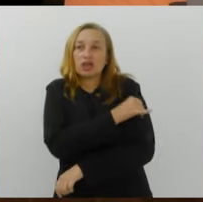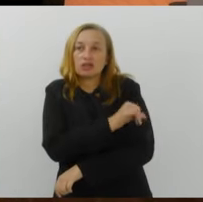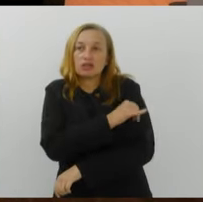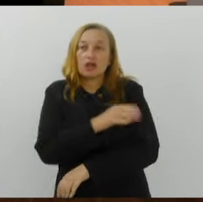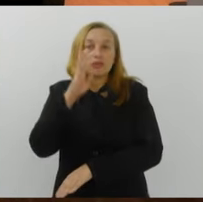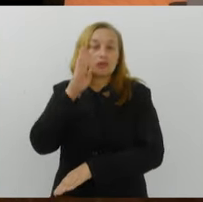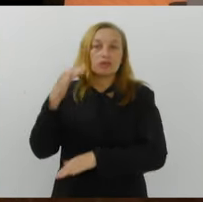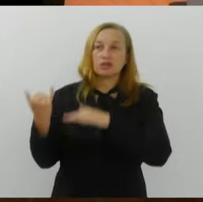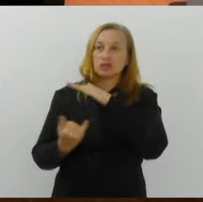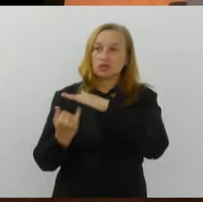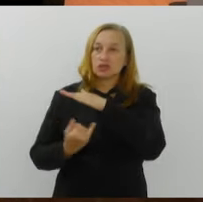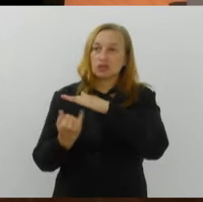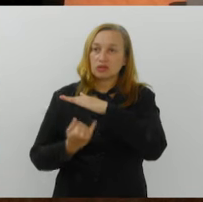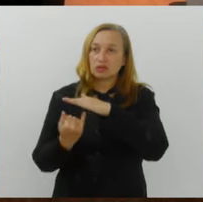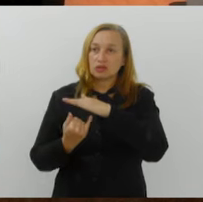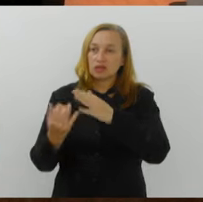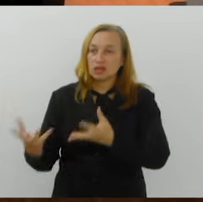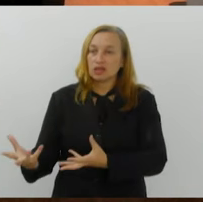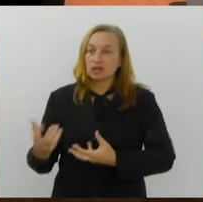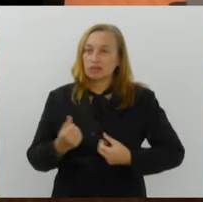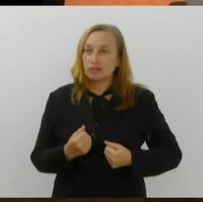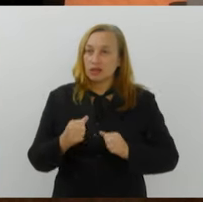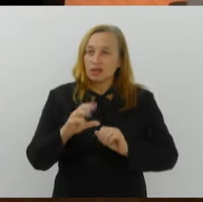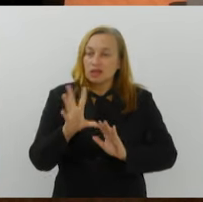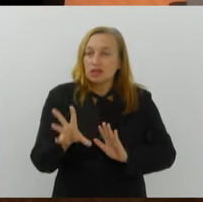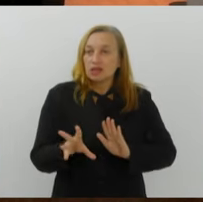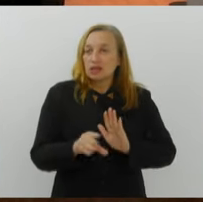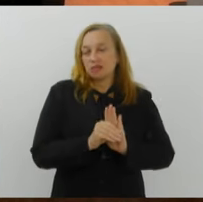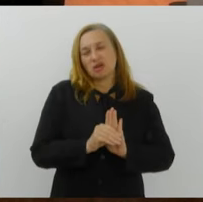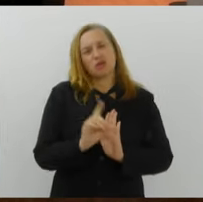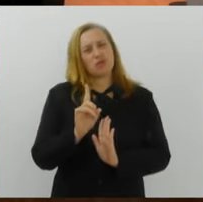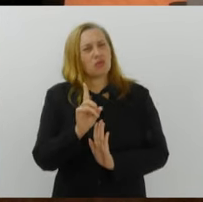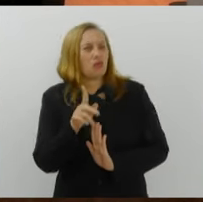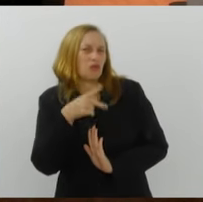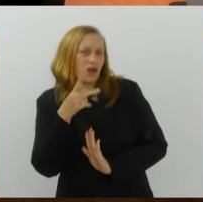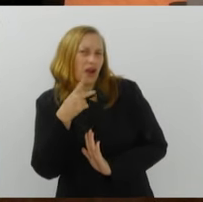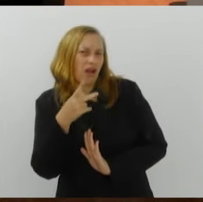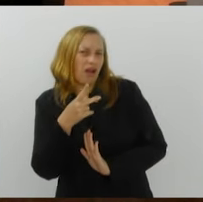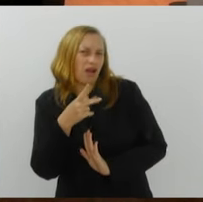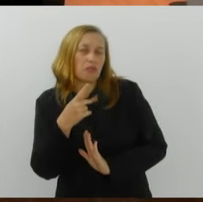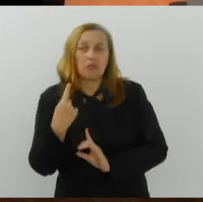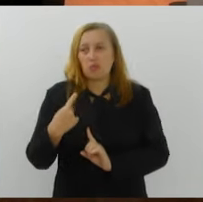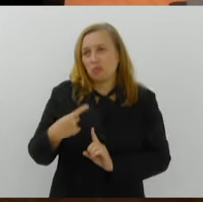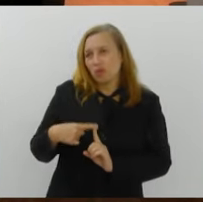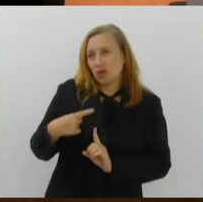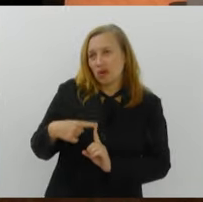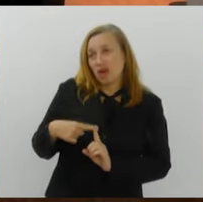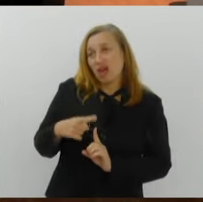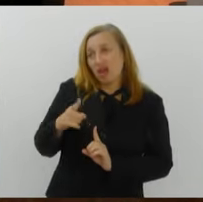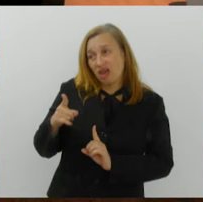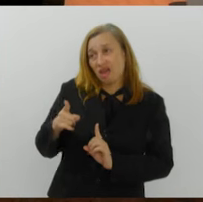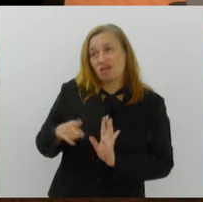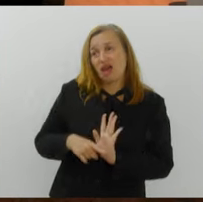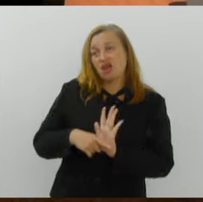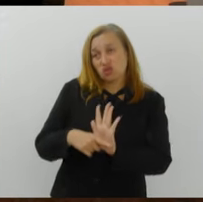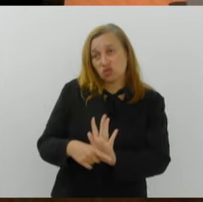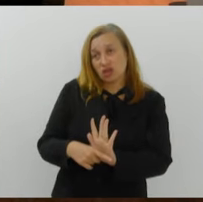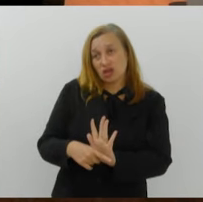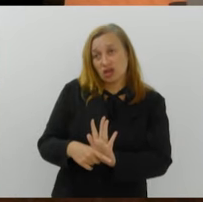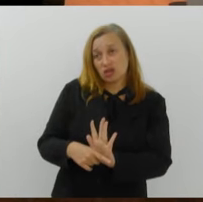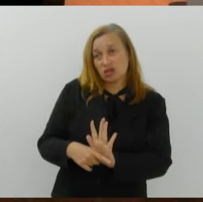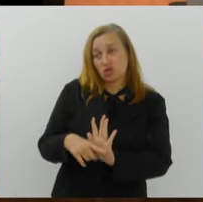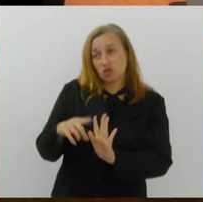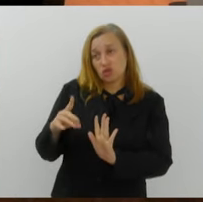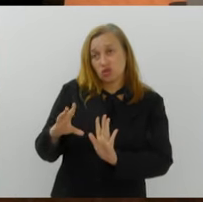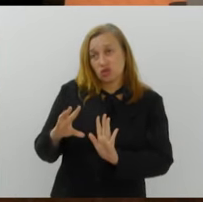instituições que receberam essas emendas. Mas eu não vou nem fazer isso com ele, porque, assim, ele está ajudando, só a postura dele